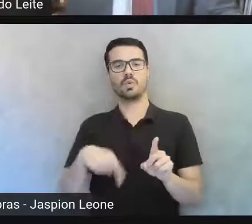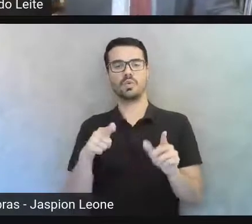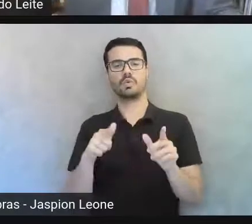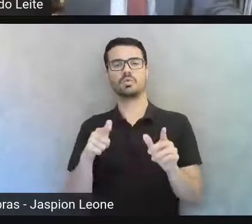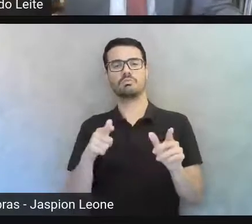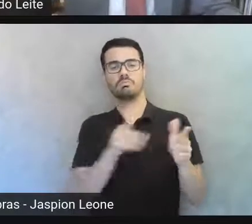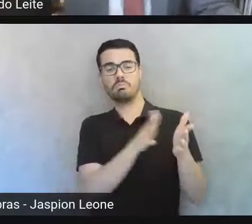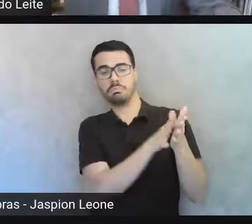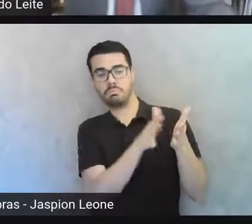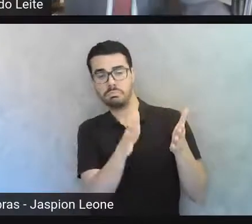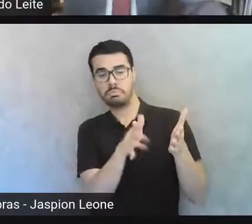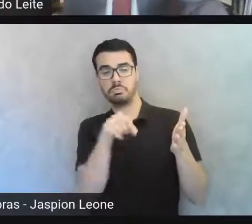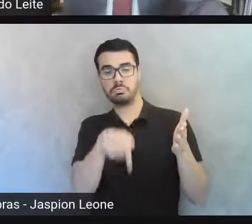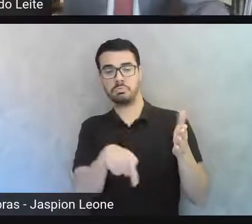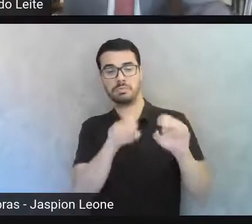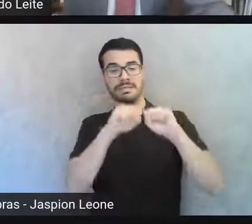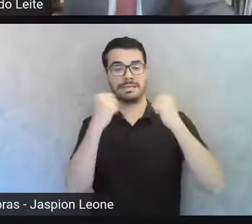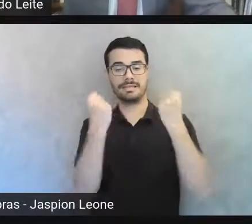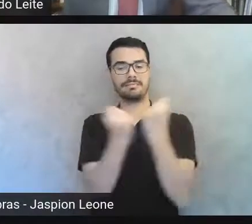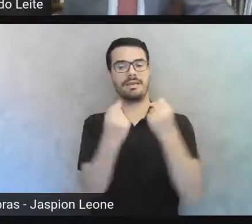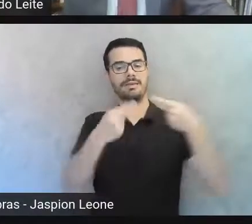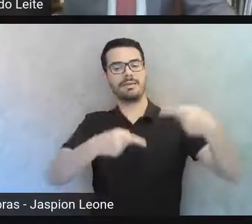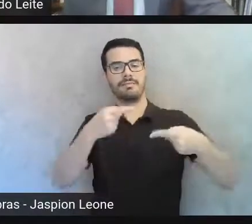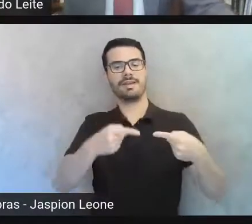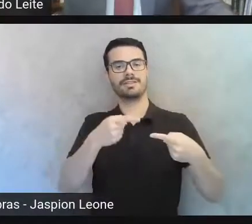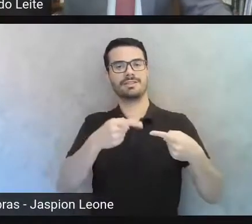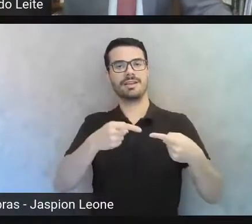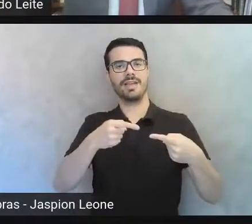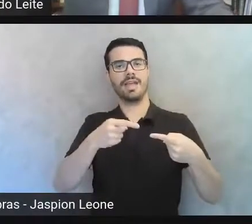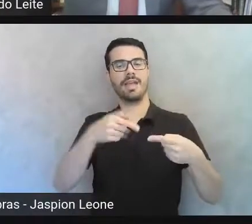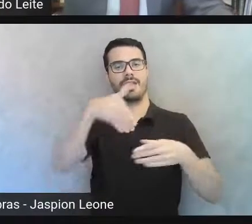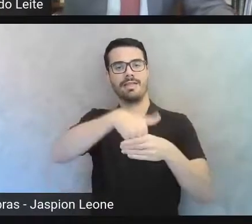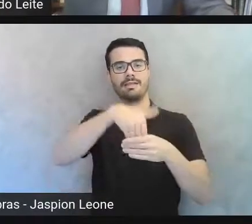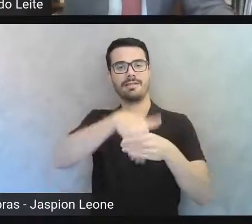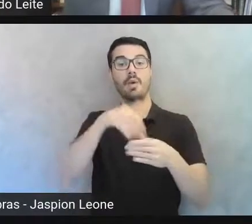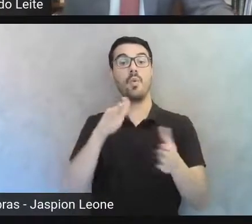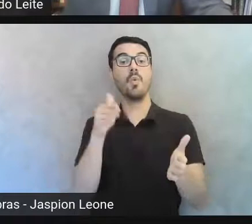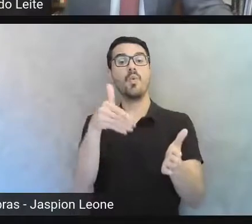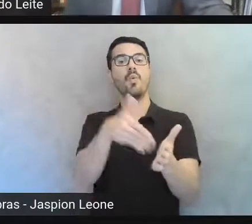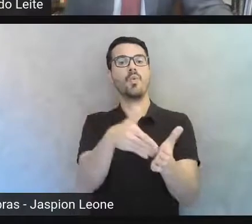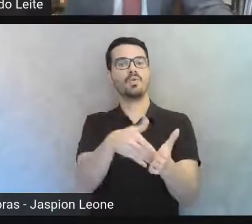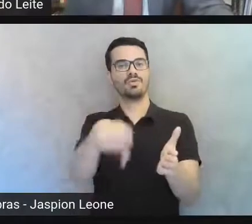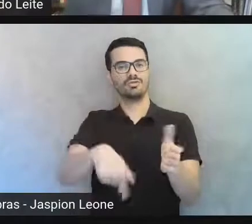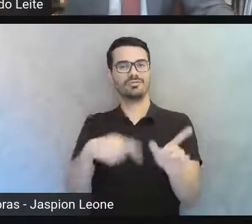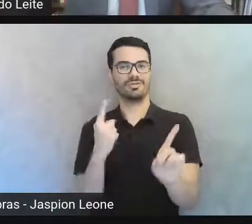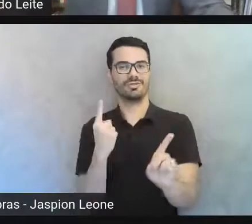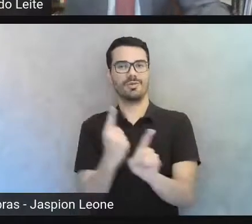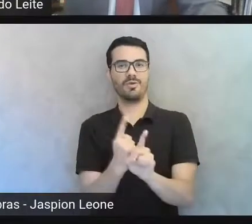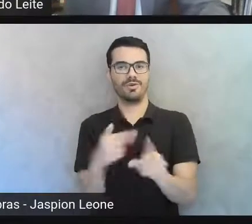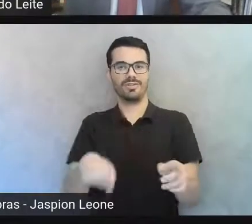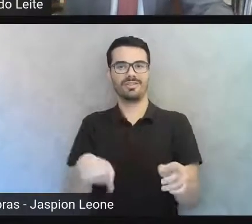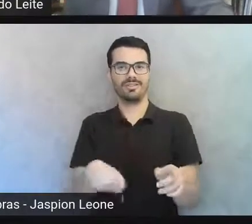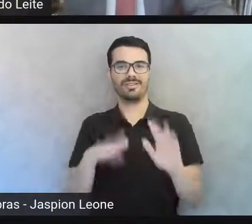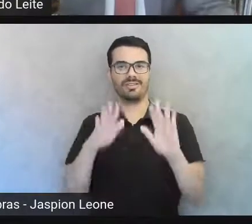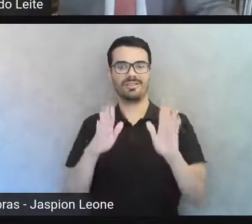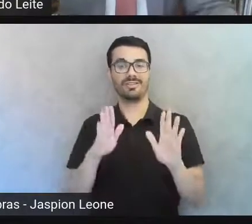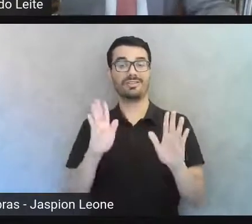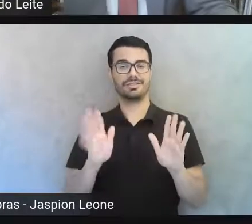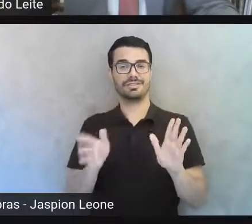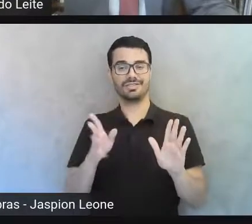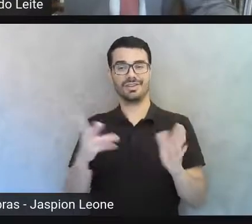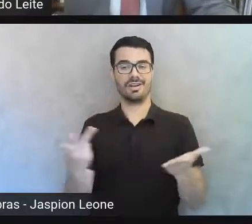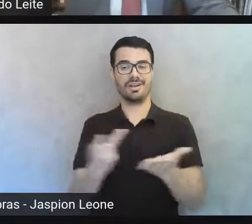debates eleitorais, que é também o nosso último encontro. E como não poderia deixar de ser, e como já fizemos em todas as